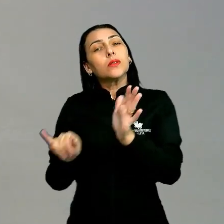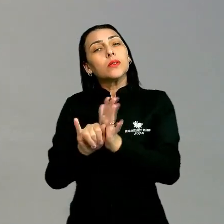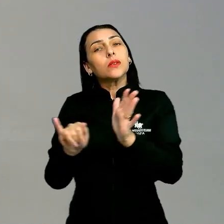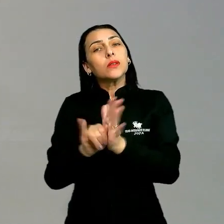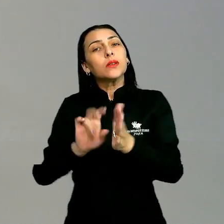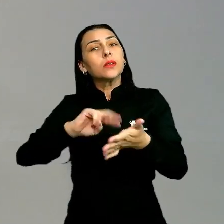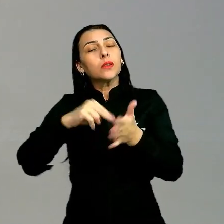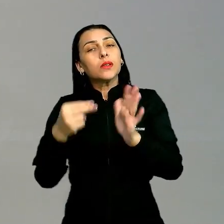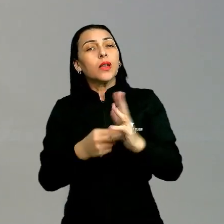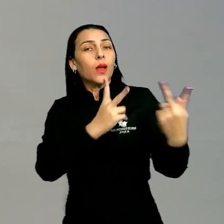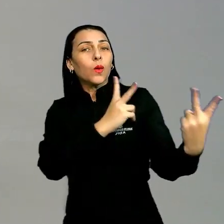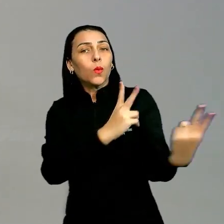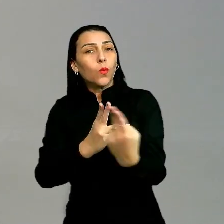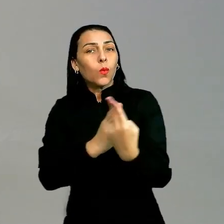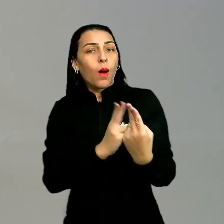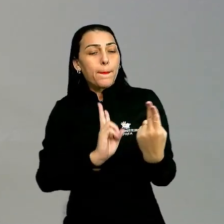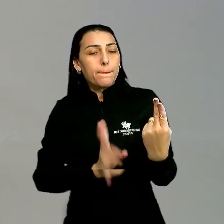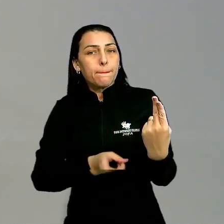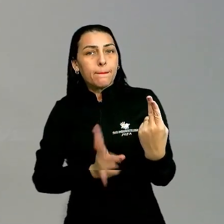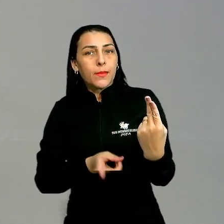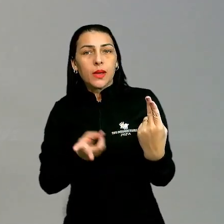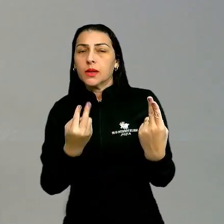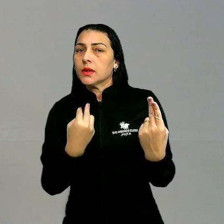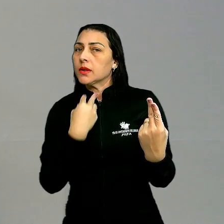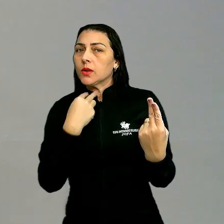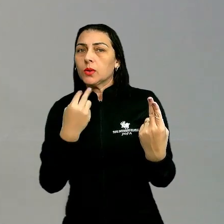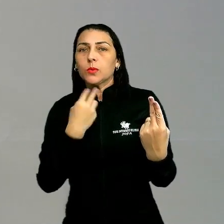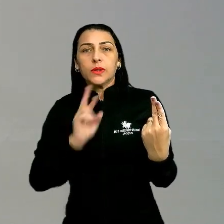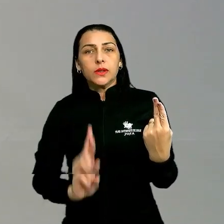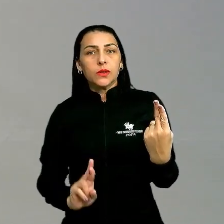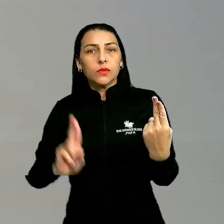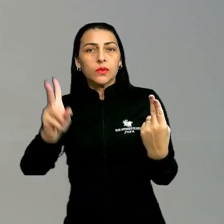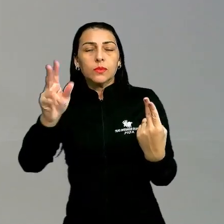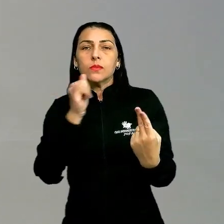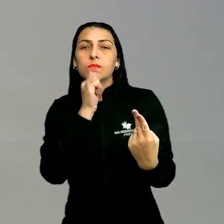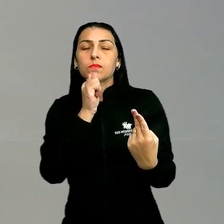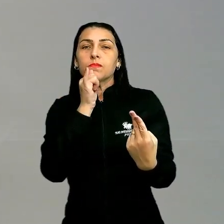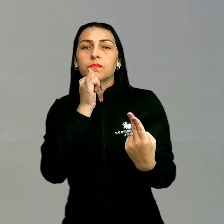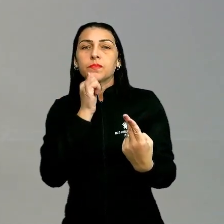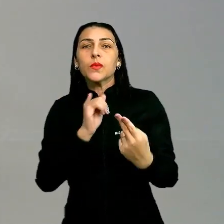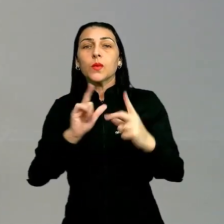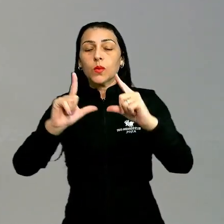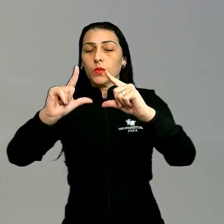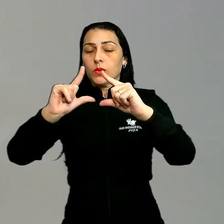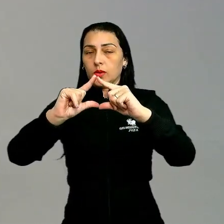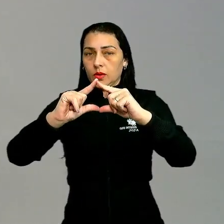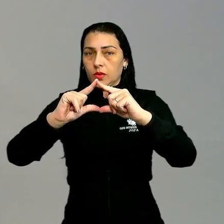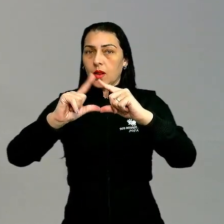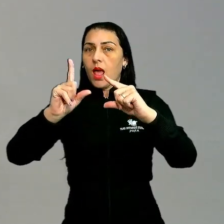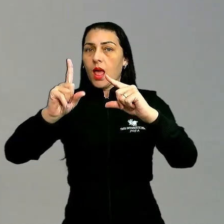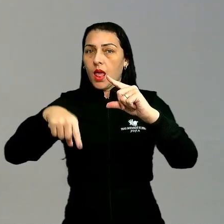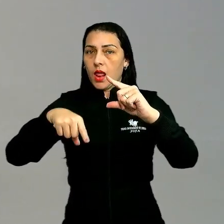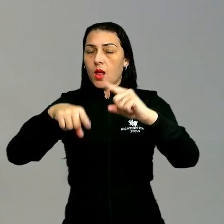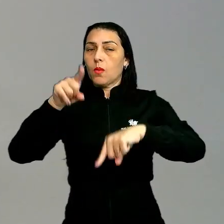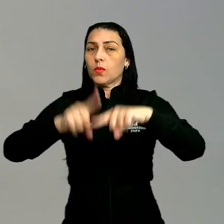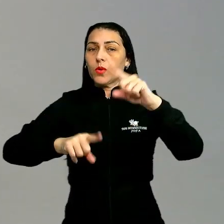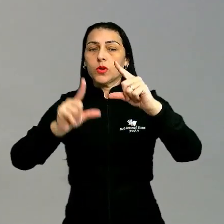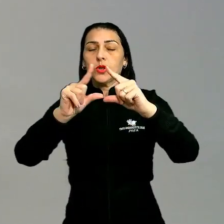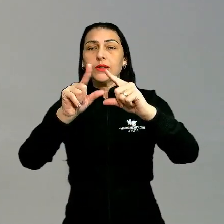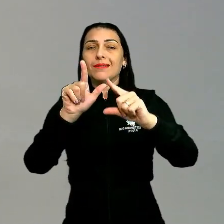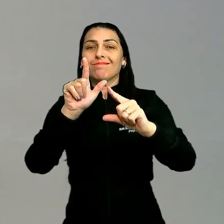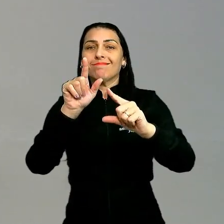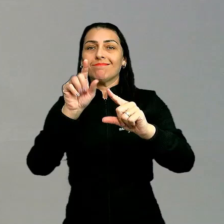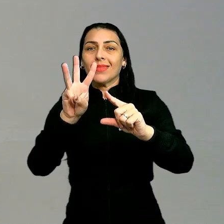uma coisa é igual a ela mesma, não podendo ser diferente. Por exemplo, um triângulo é uma figura de 3